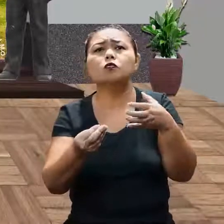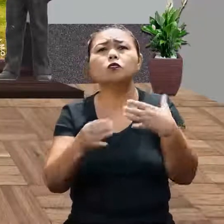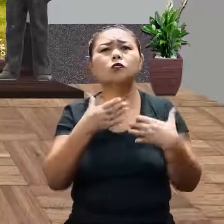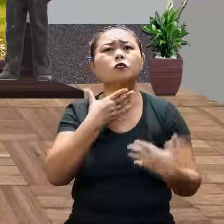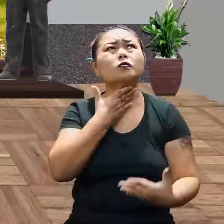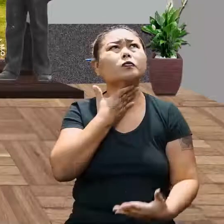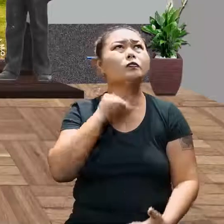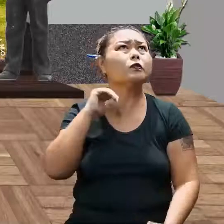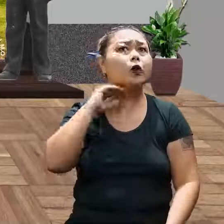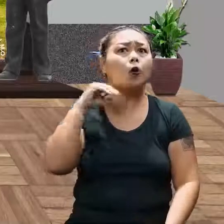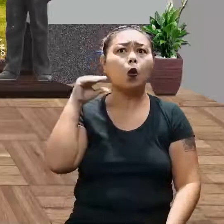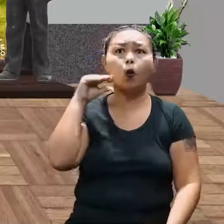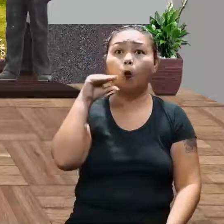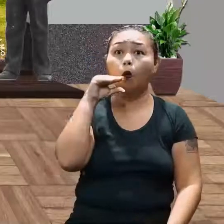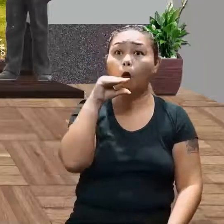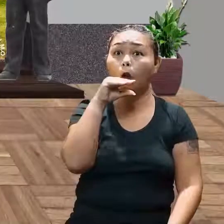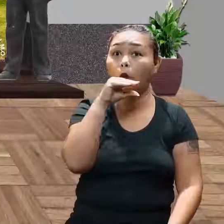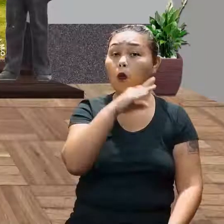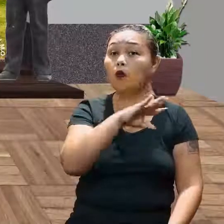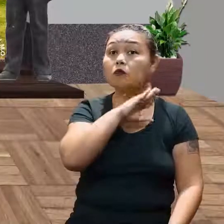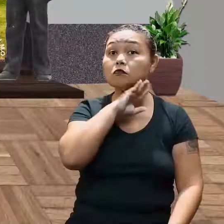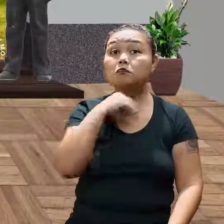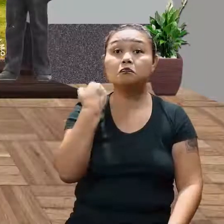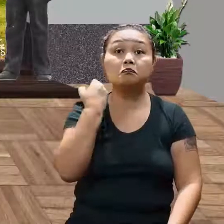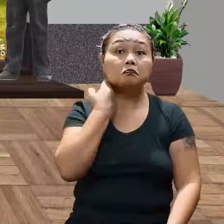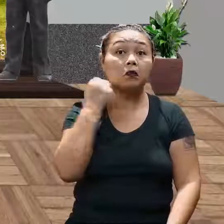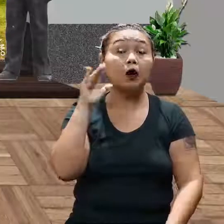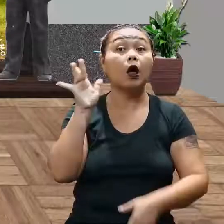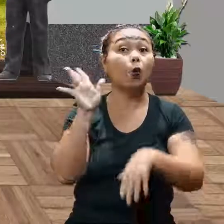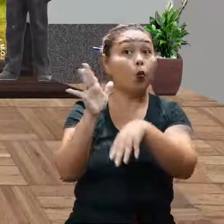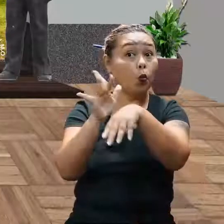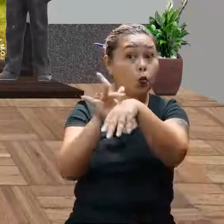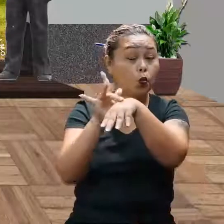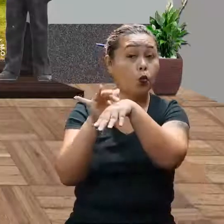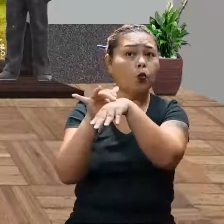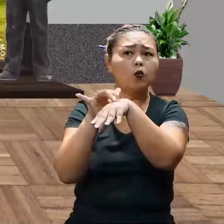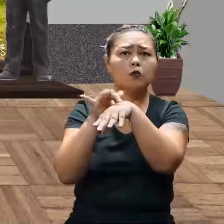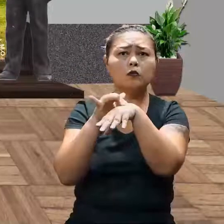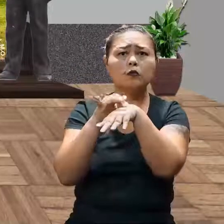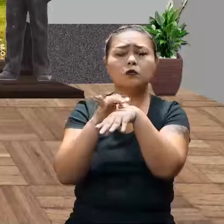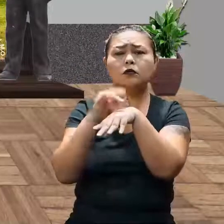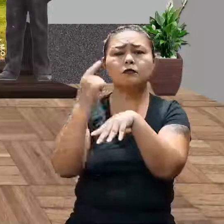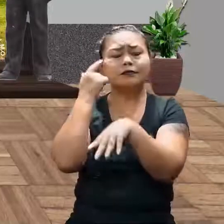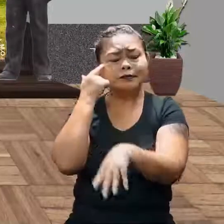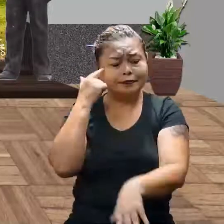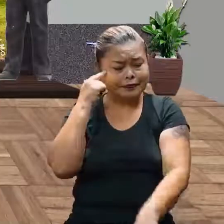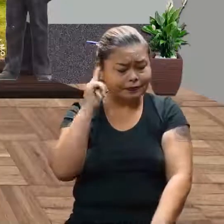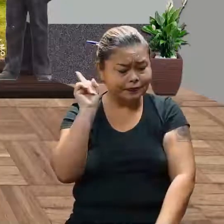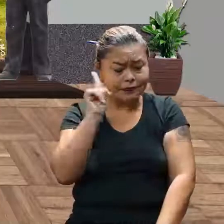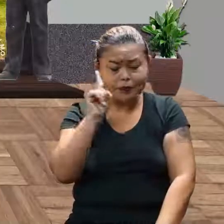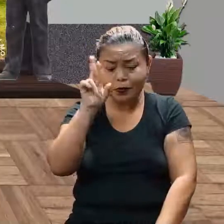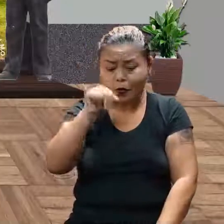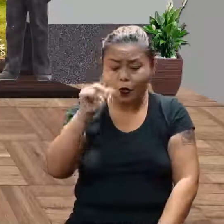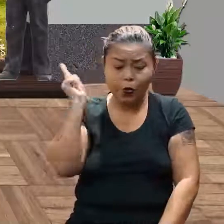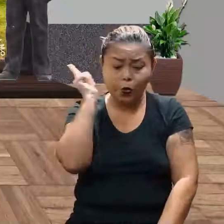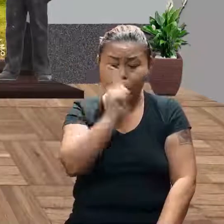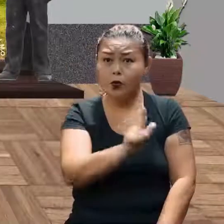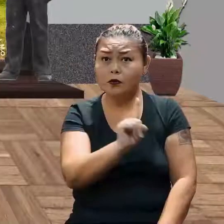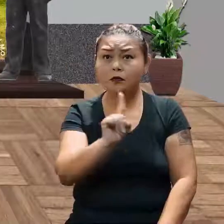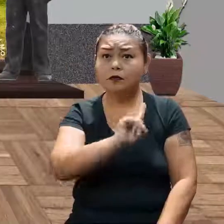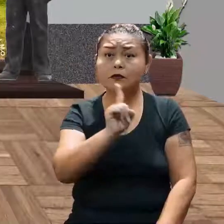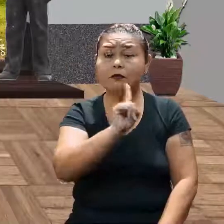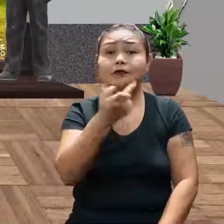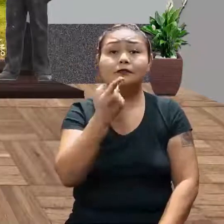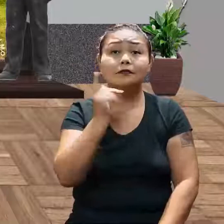febris, onde todos estavam doentes. Eles achavam que não iriam conseguir. Inclusive, como nós